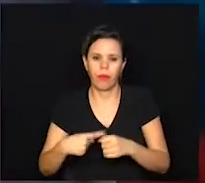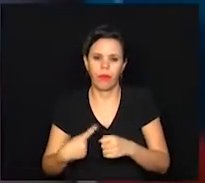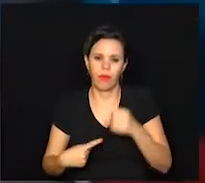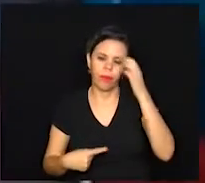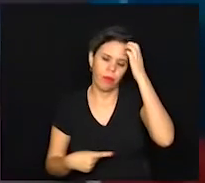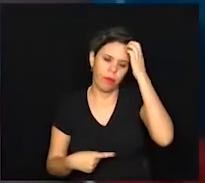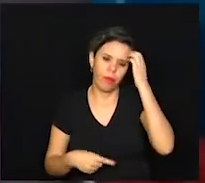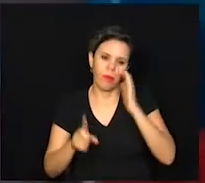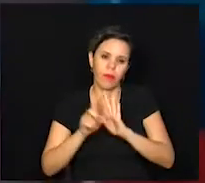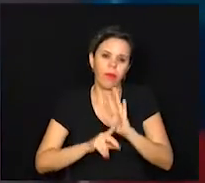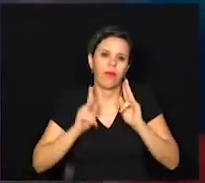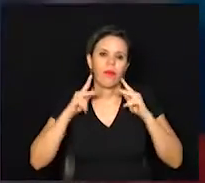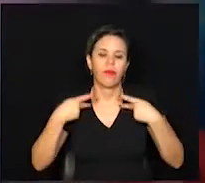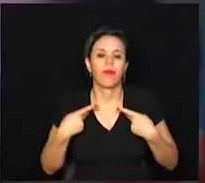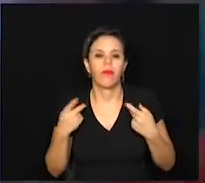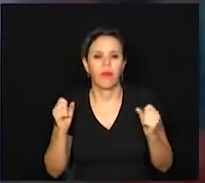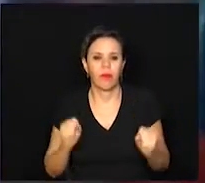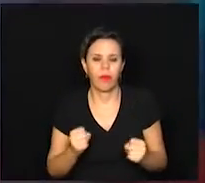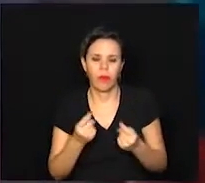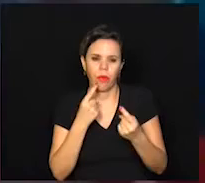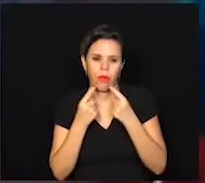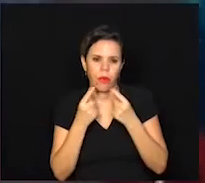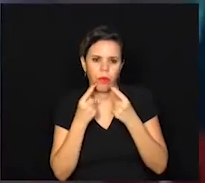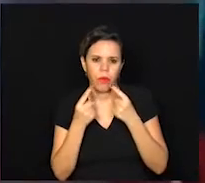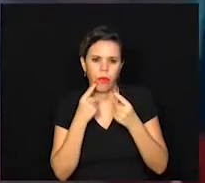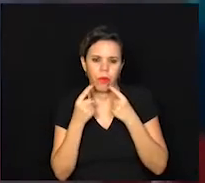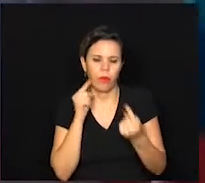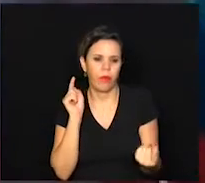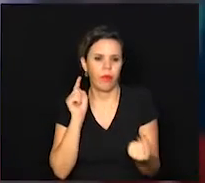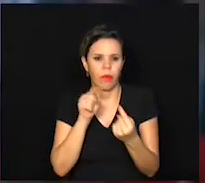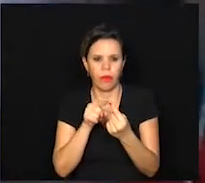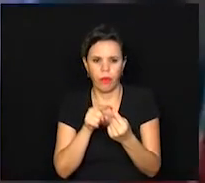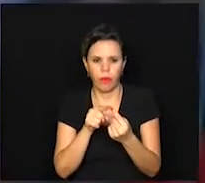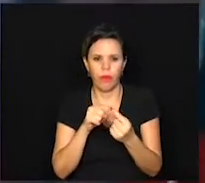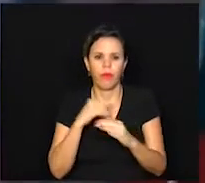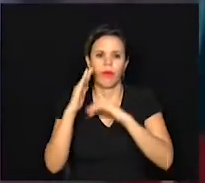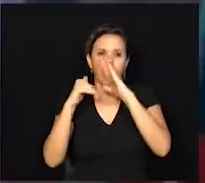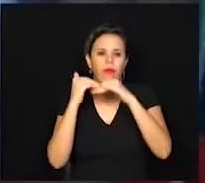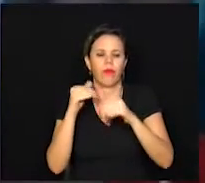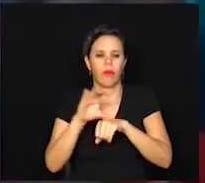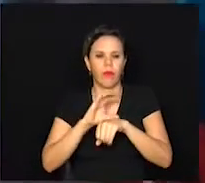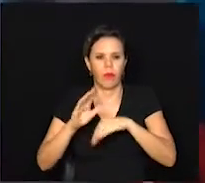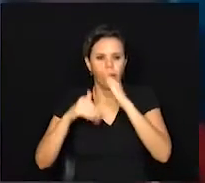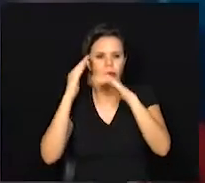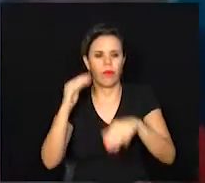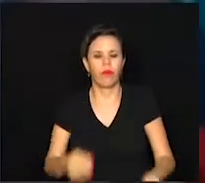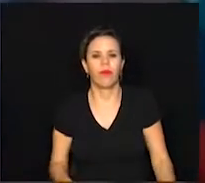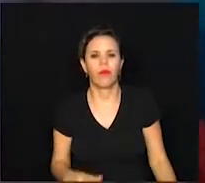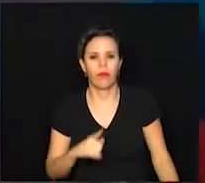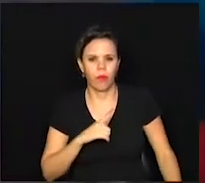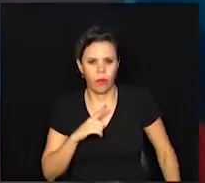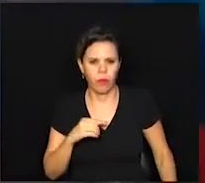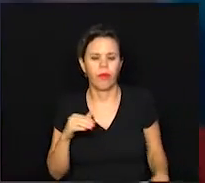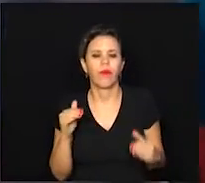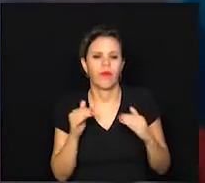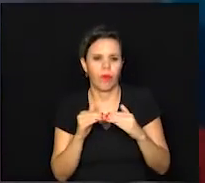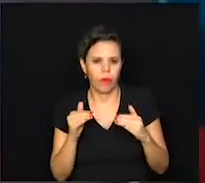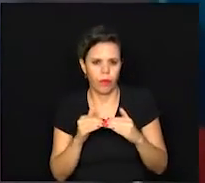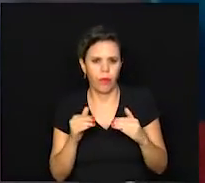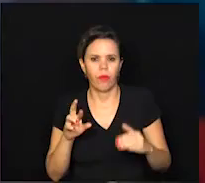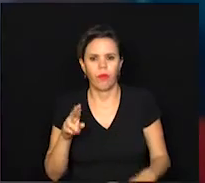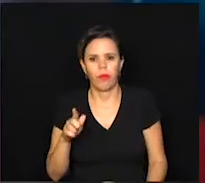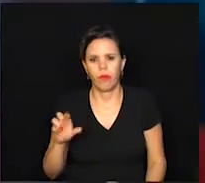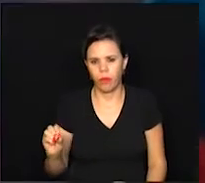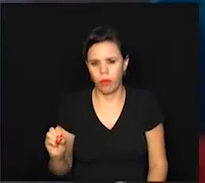direitos humanos pode dialogar no sentido de avançar nessa construção. Tem um pleno acordo com o Rogério